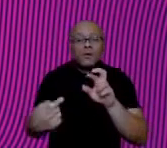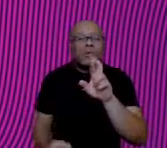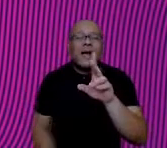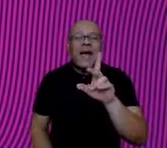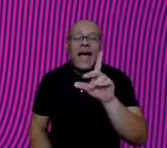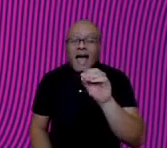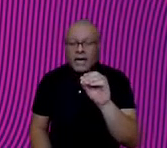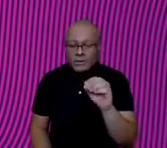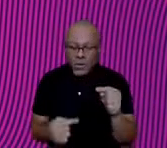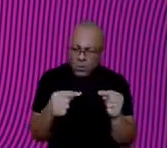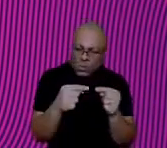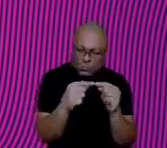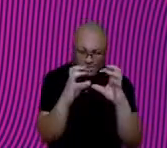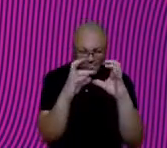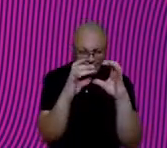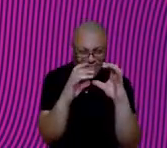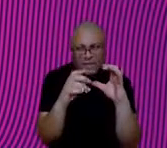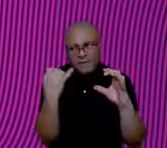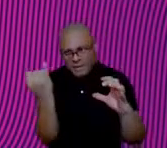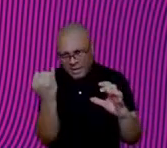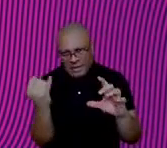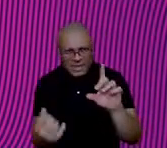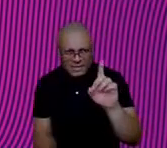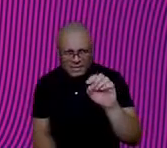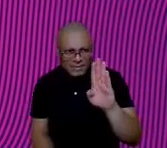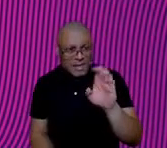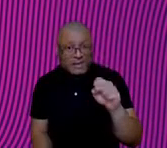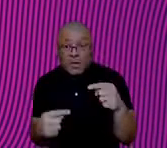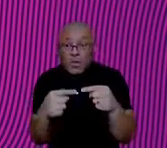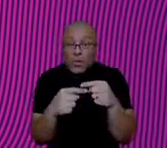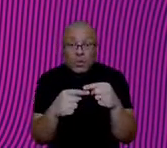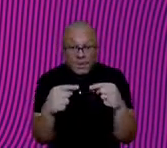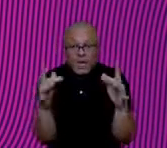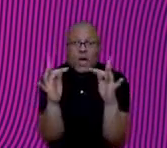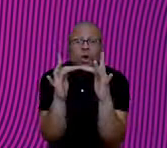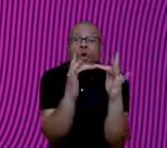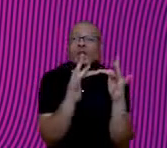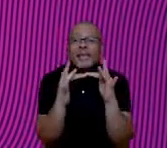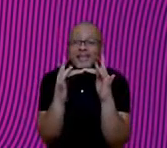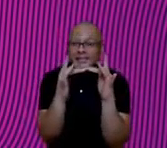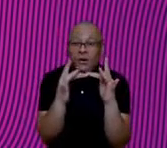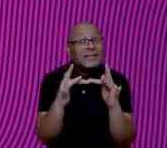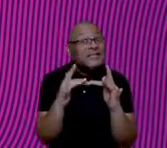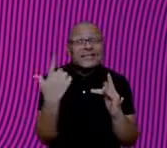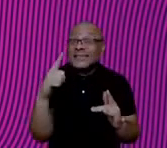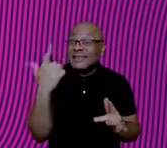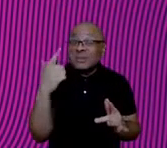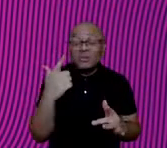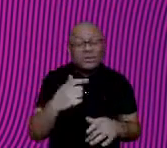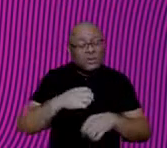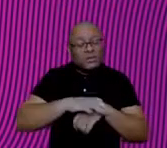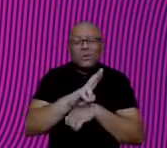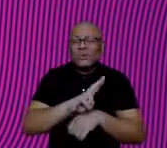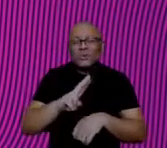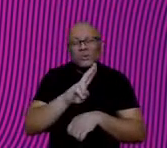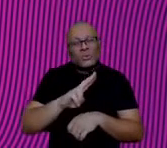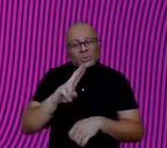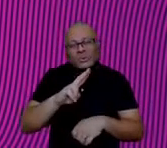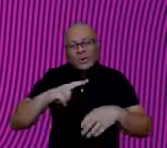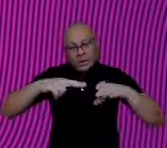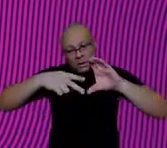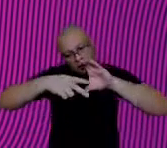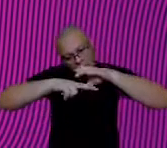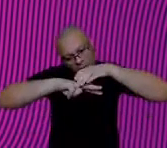cara. DBS é conectividade, totalmente. Quer dizer, se a conectividade não for boa, talvez não valha a pena indicar isso, precisa de uma ressonância funcional e tratografia.